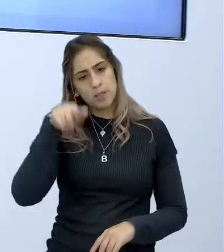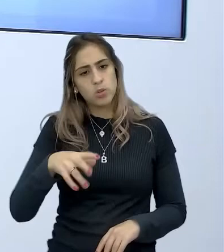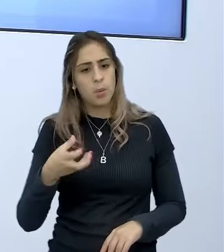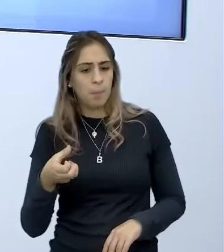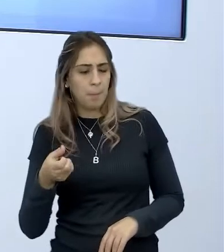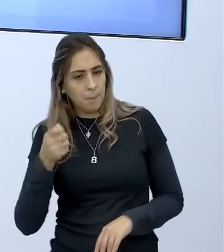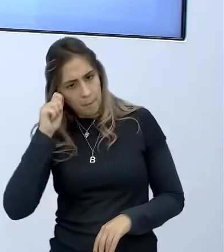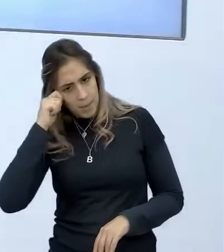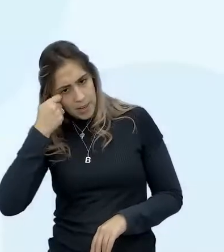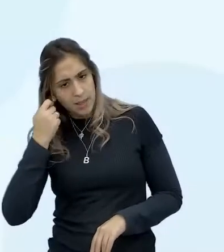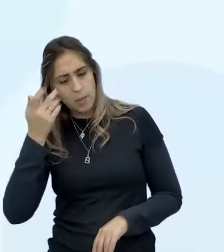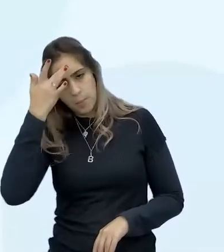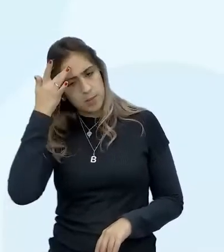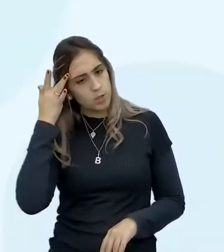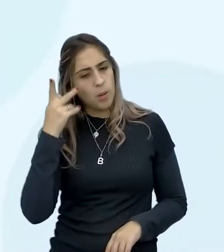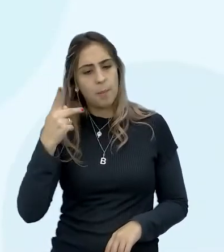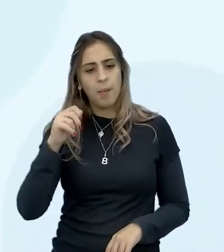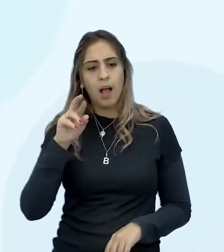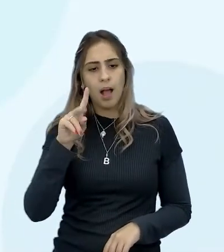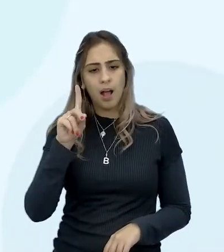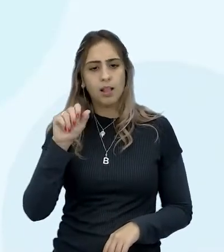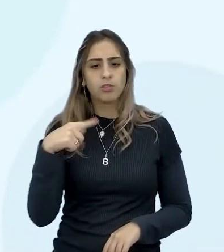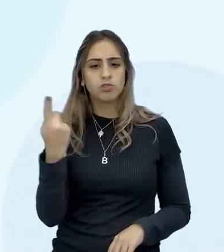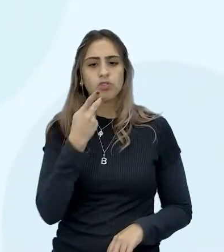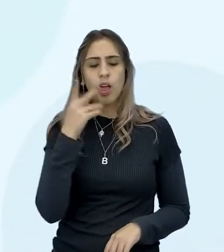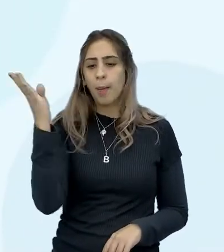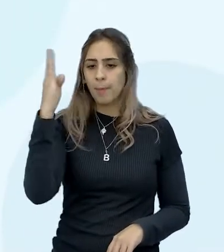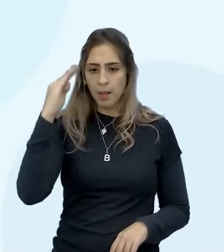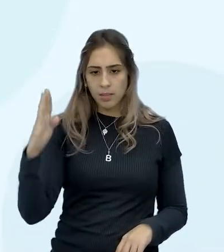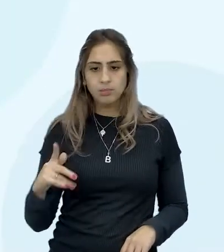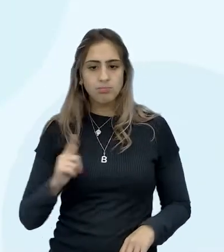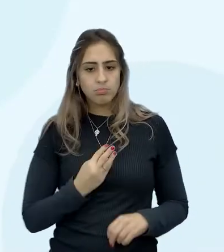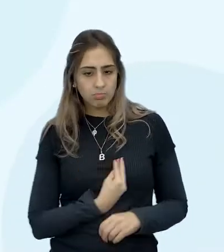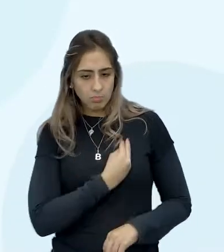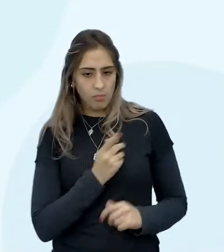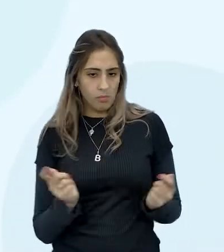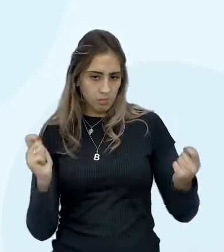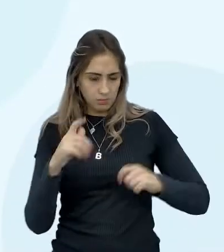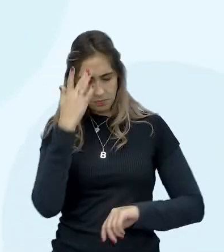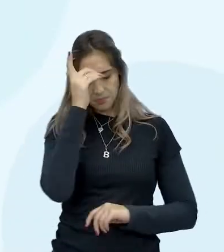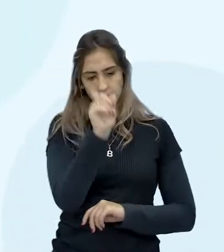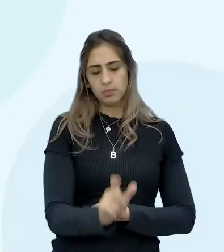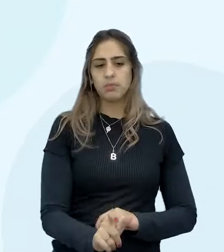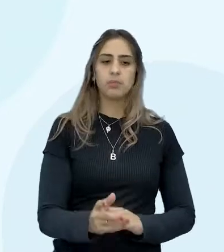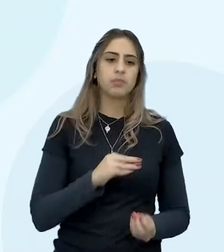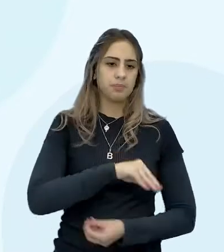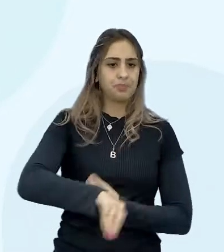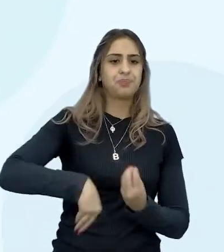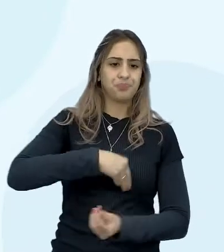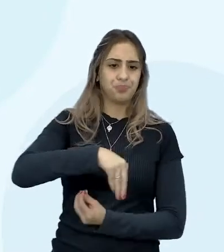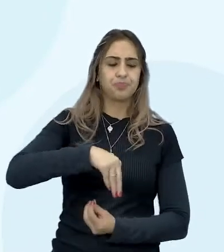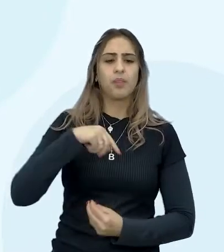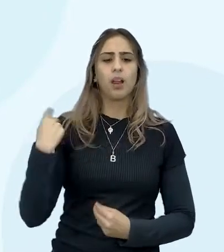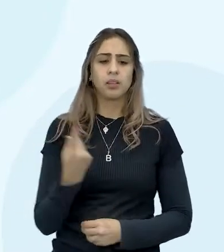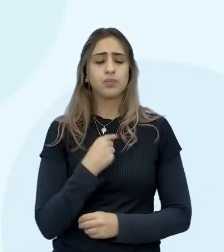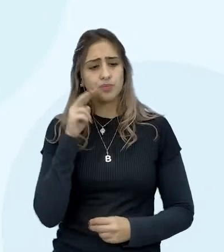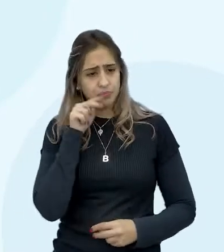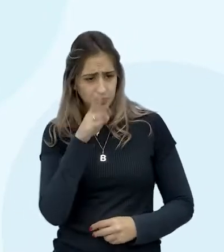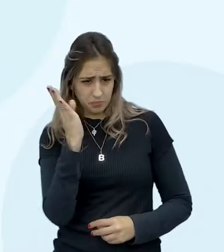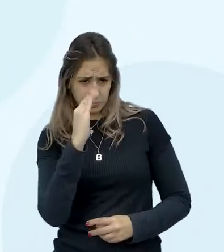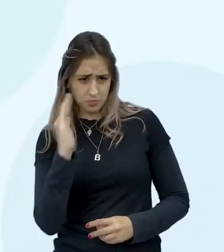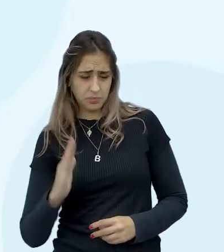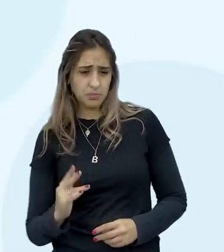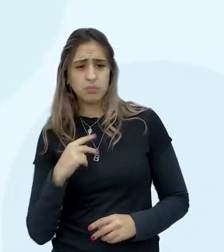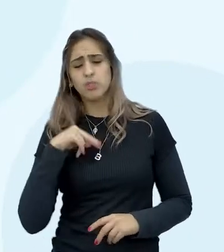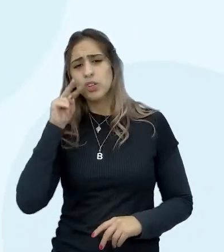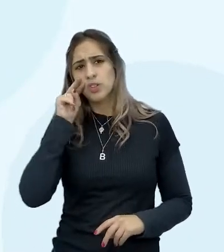preta ou de uma pessoa parda, também quando a gente fala de Brasil, existe a possibilidade dessa miscigenação. Então, se a gente olhar para o Brasil